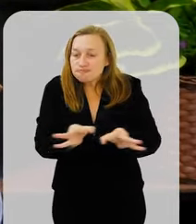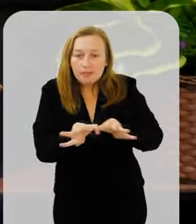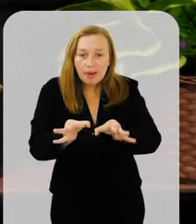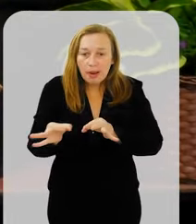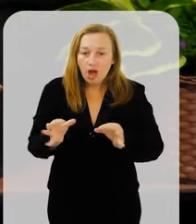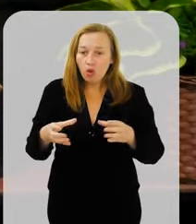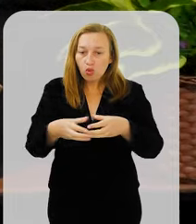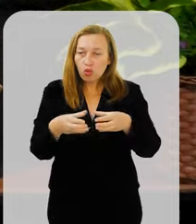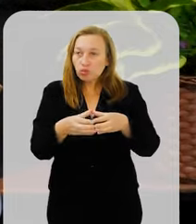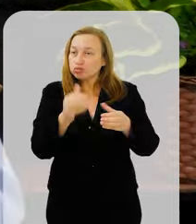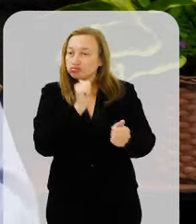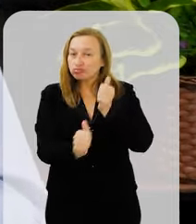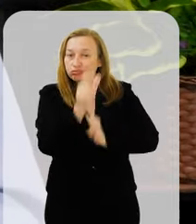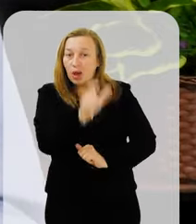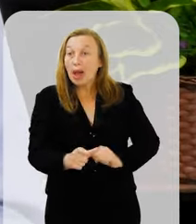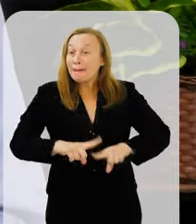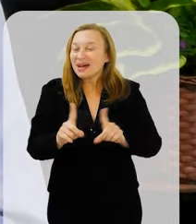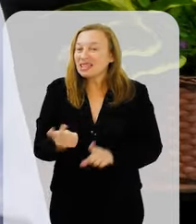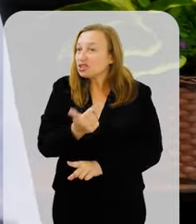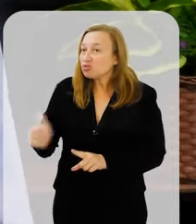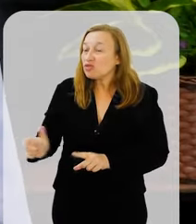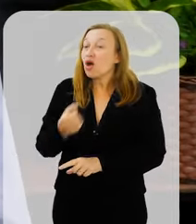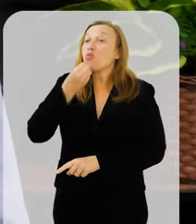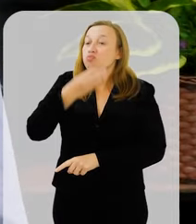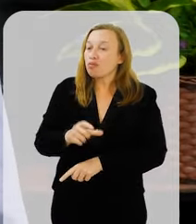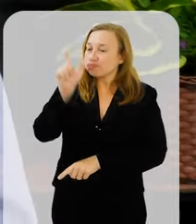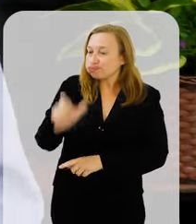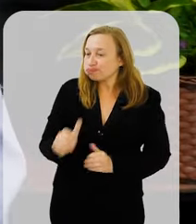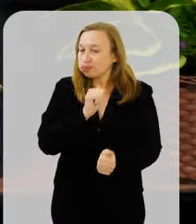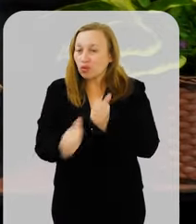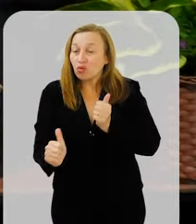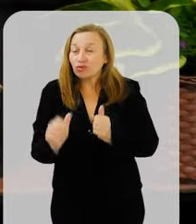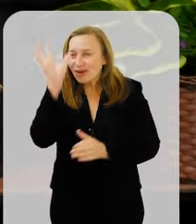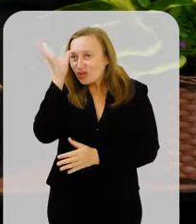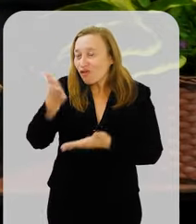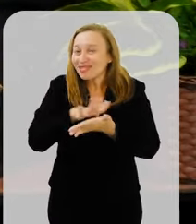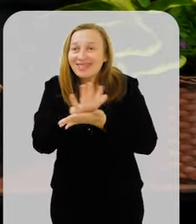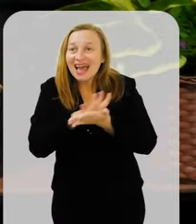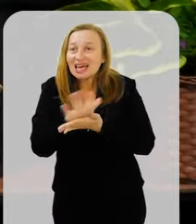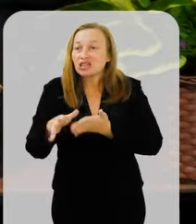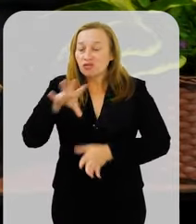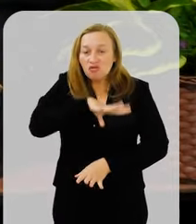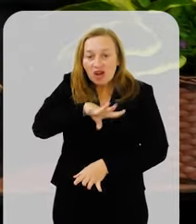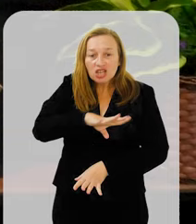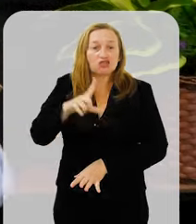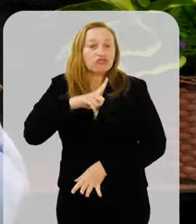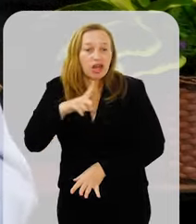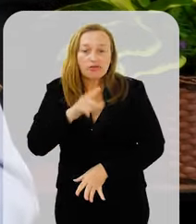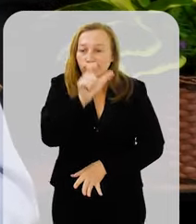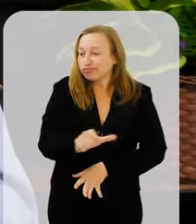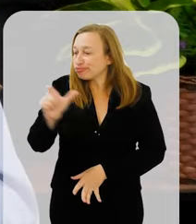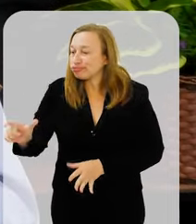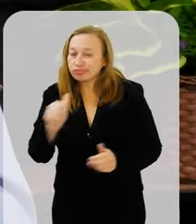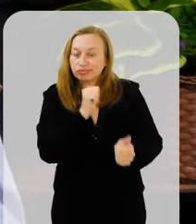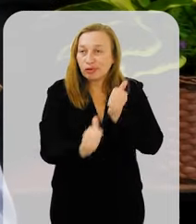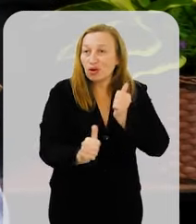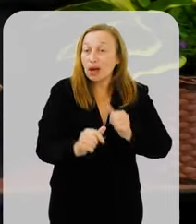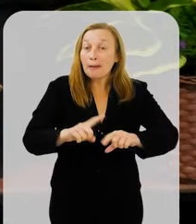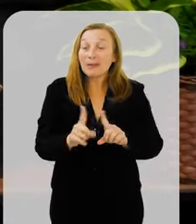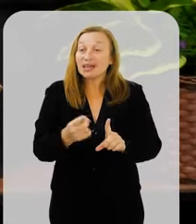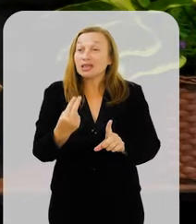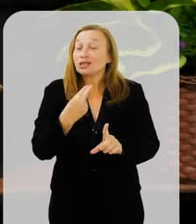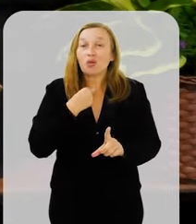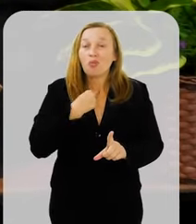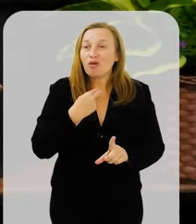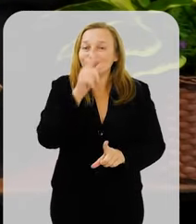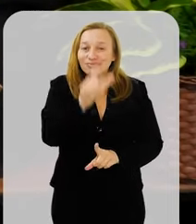Agora, se não tiver jogador, não adianta rigorosamente nada. O Vasco tem vários jogadores, pseudo-jogadores, mas eles só não